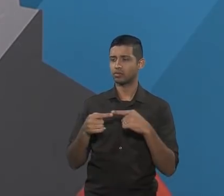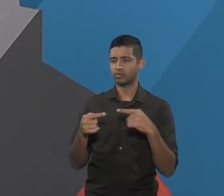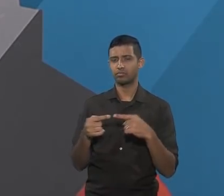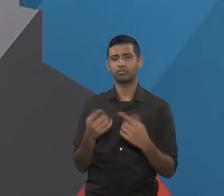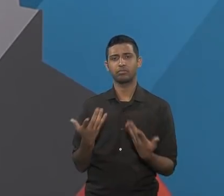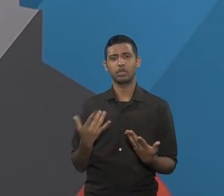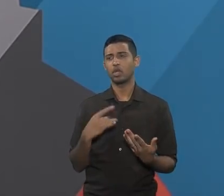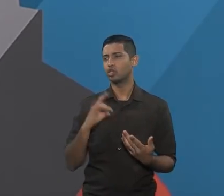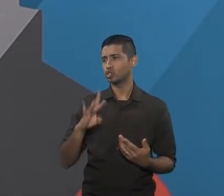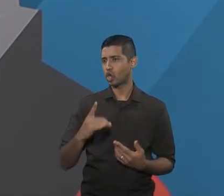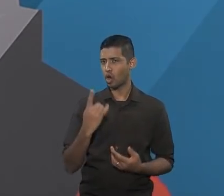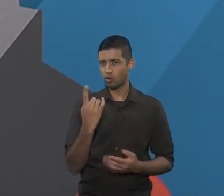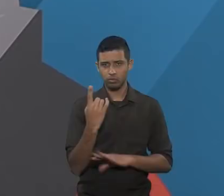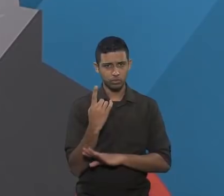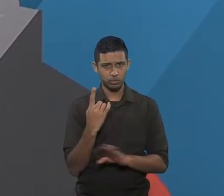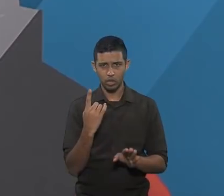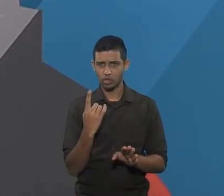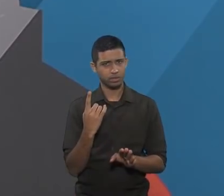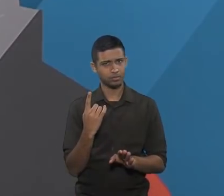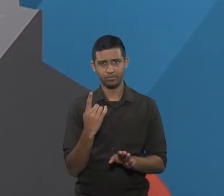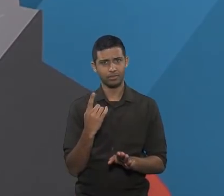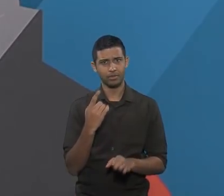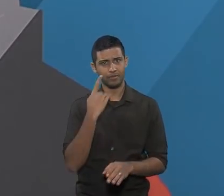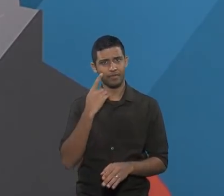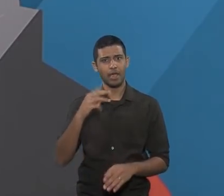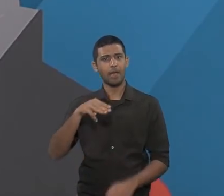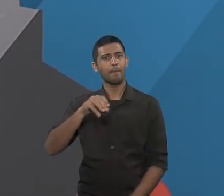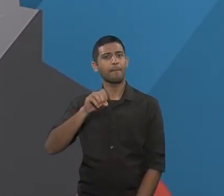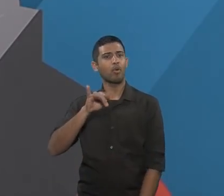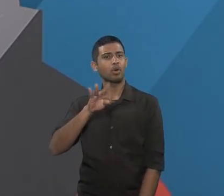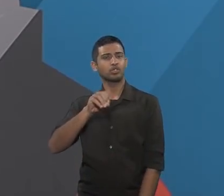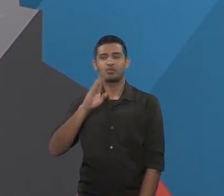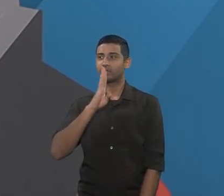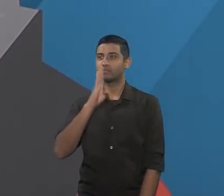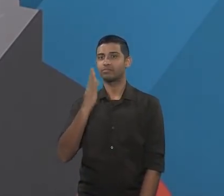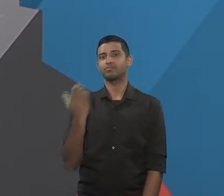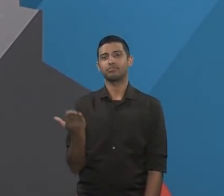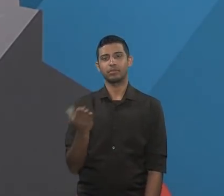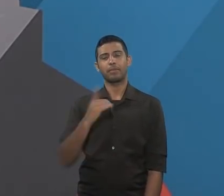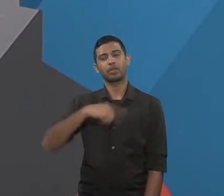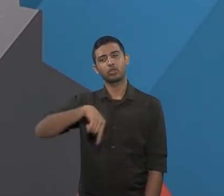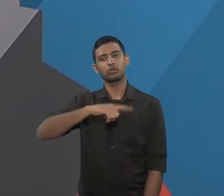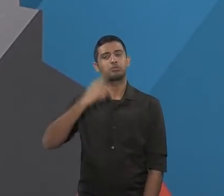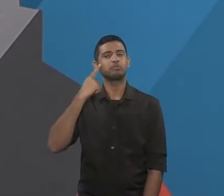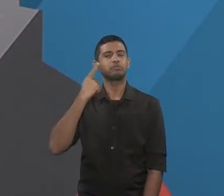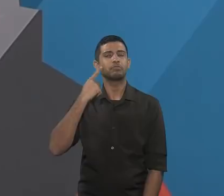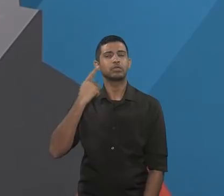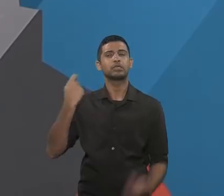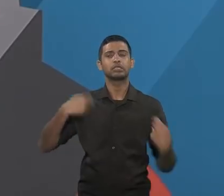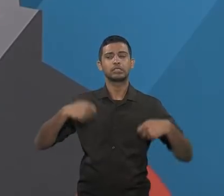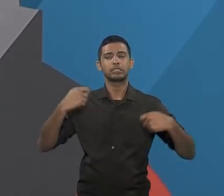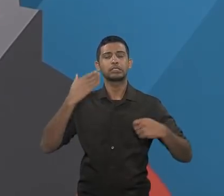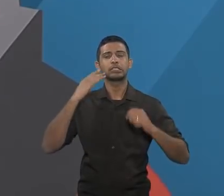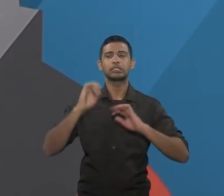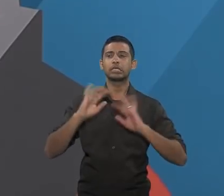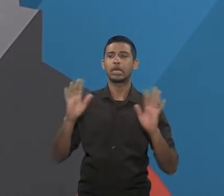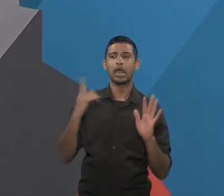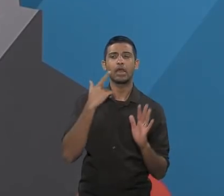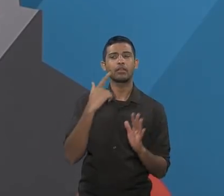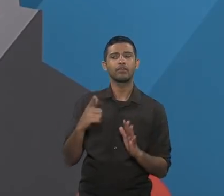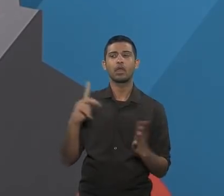justificativas. Não é só esse talvez seja um dos principais. Agora, nós precisamos entender os